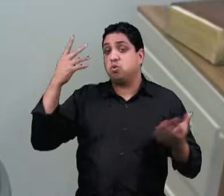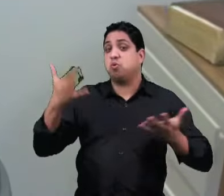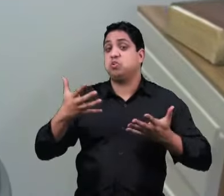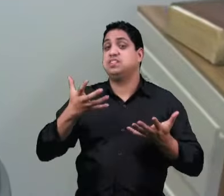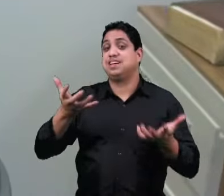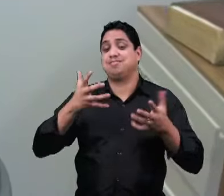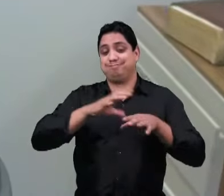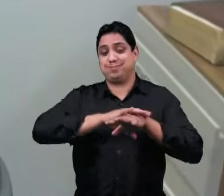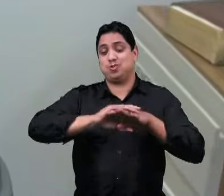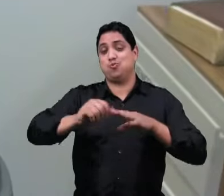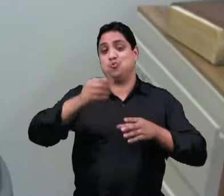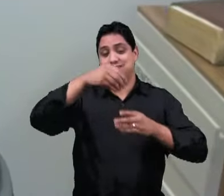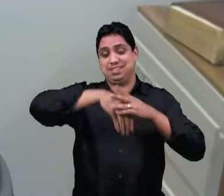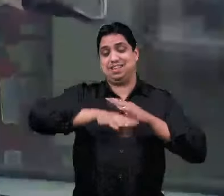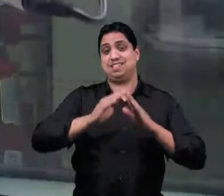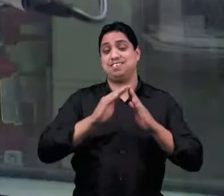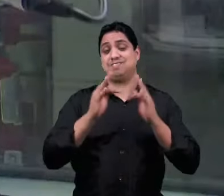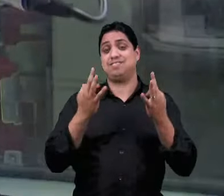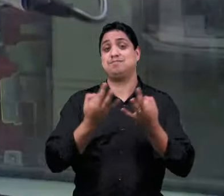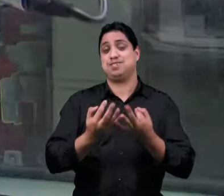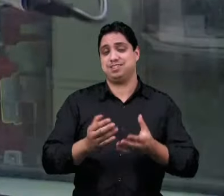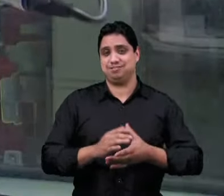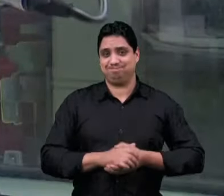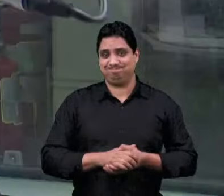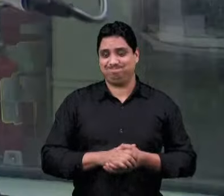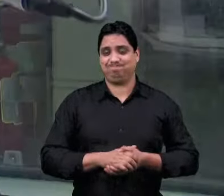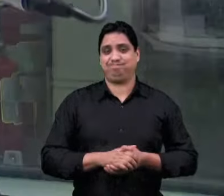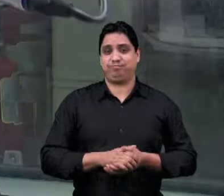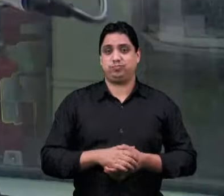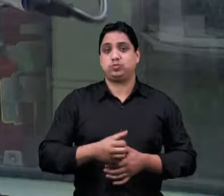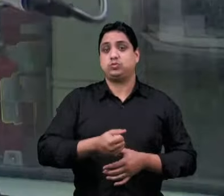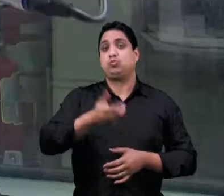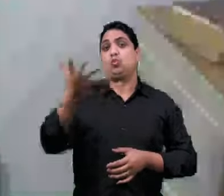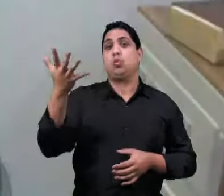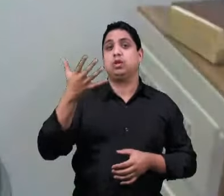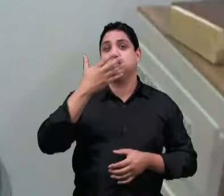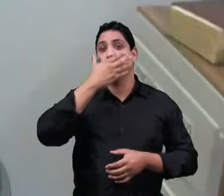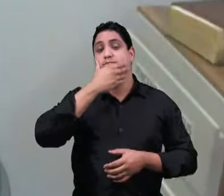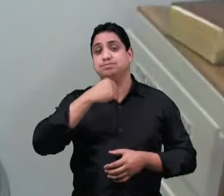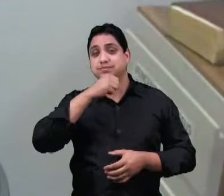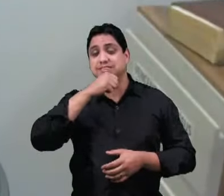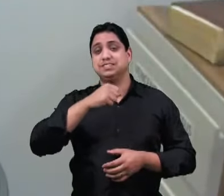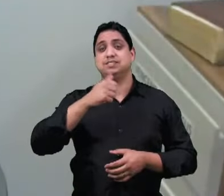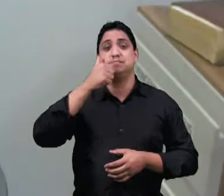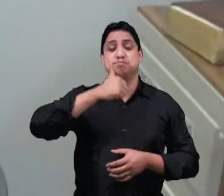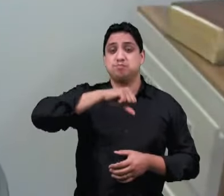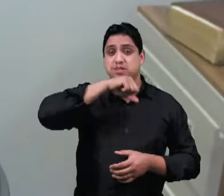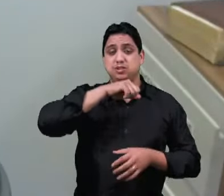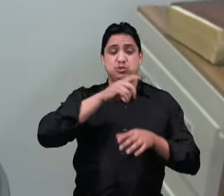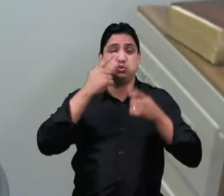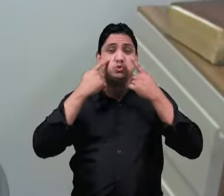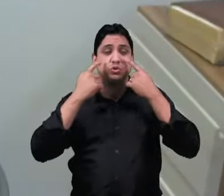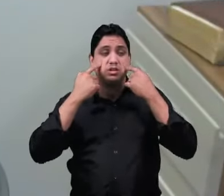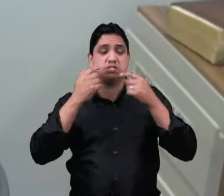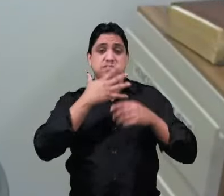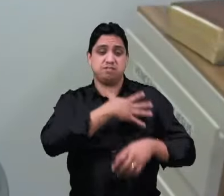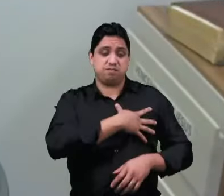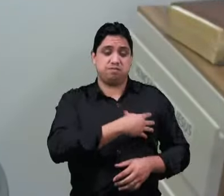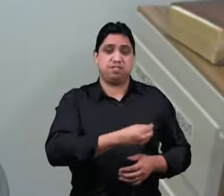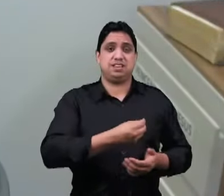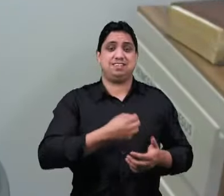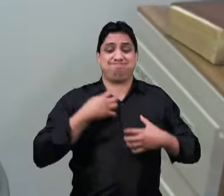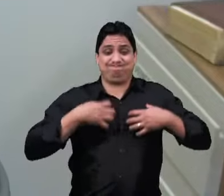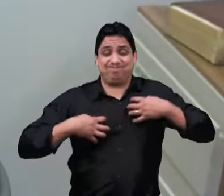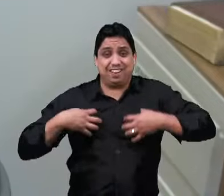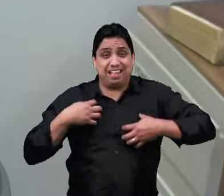o lar, né, pastor? Sem dúvida nenhuma. Quantos que estão? Quantos pais estão chorando, né, pelos seus filhos, pelos seus entes queridos? Aflitos.